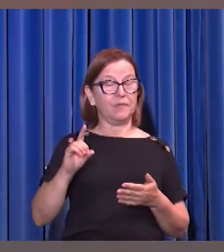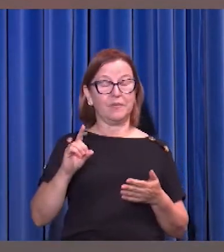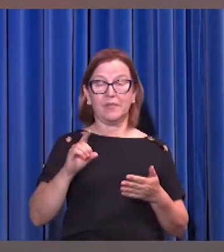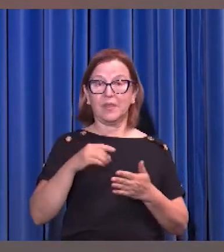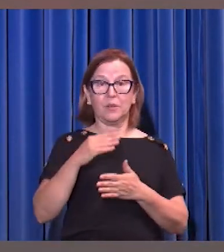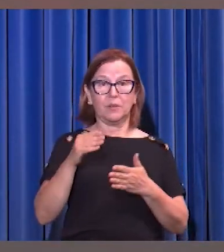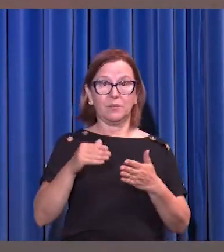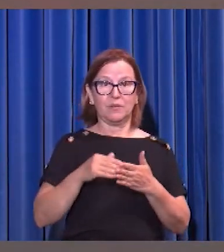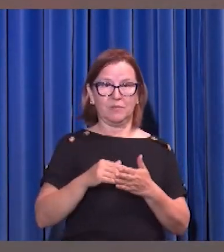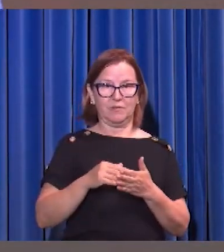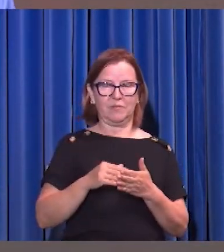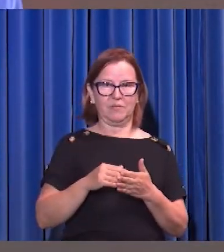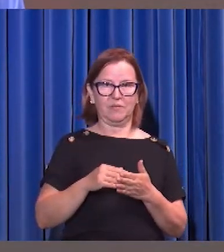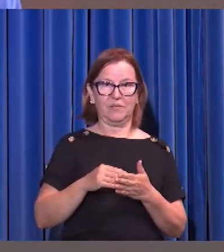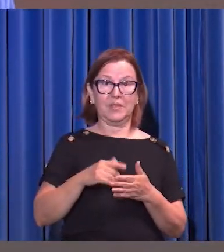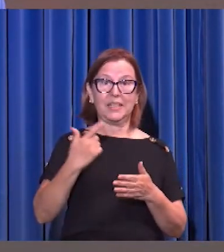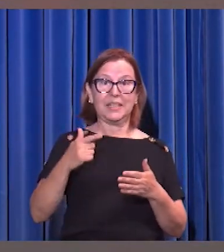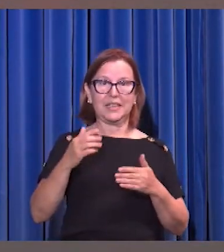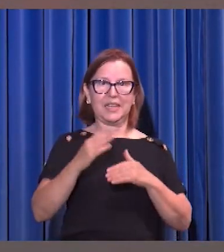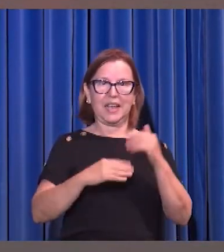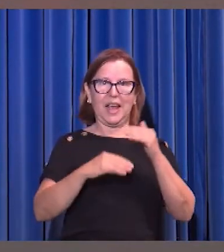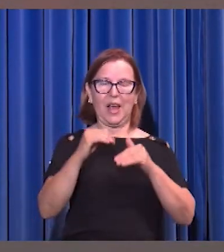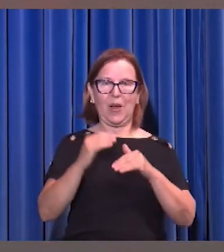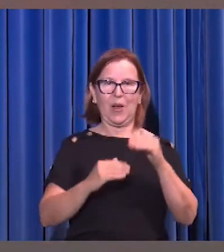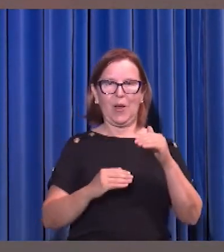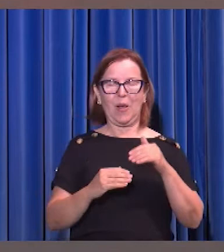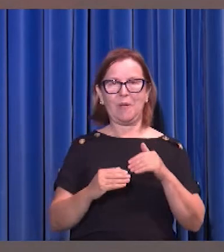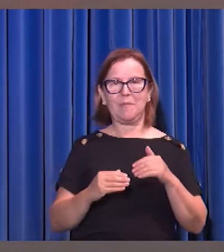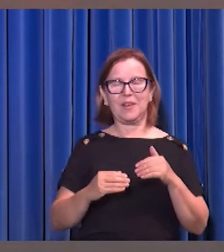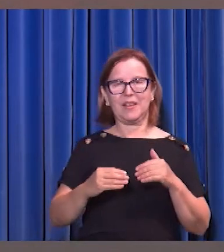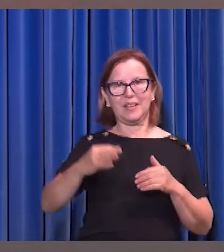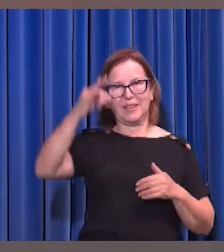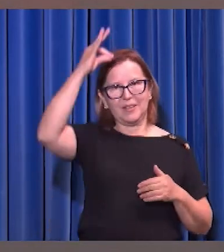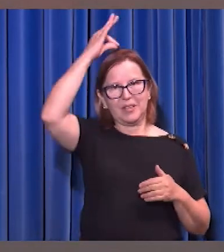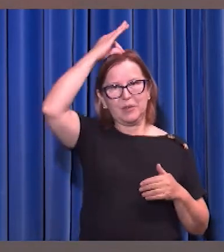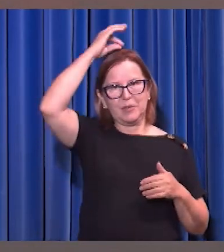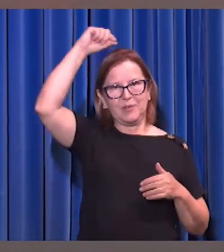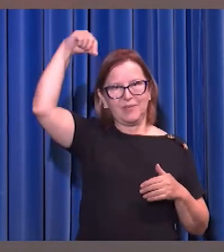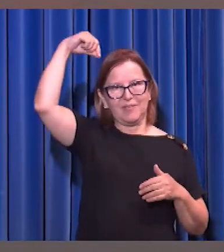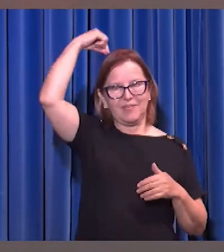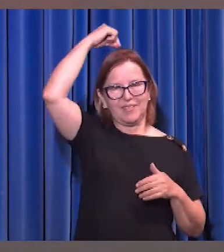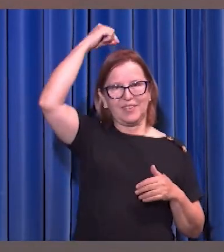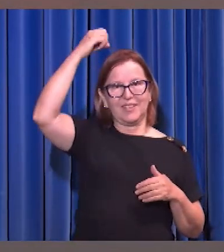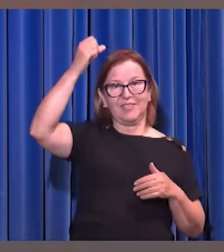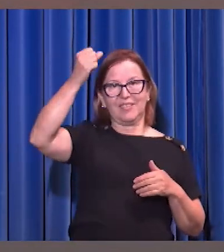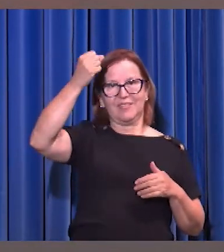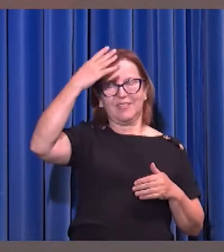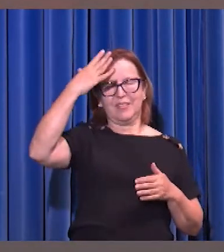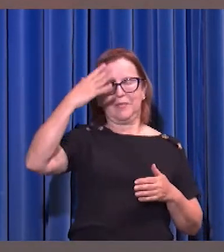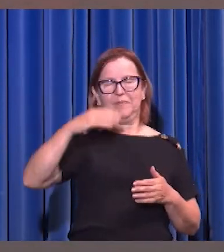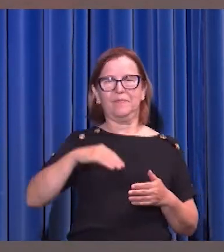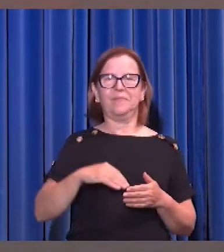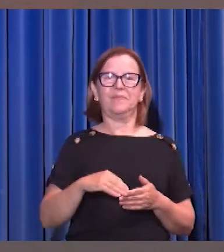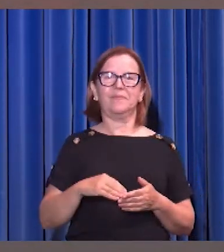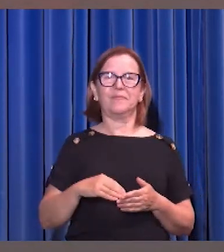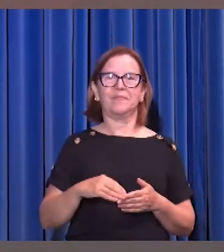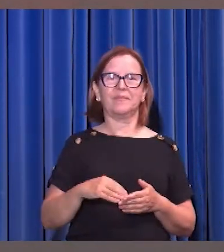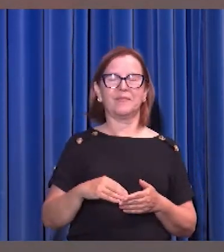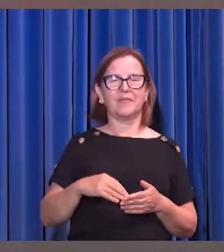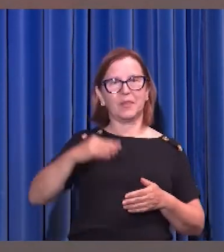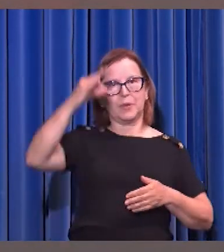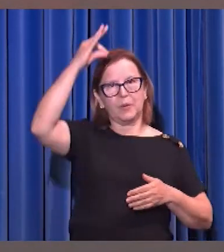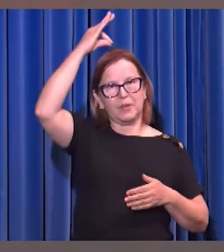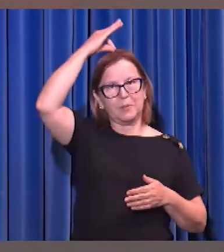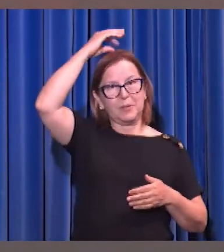suficientes sem a obra regeneradora do Espírito. O Espírito está presente e